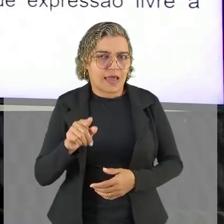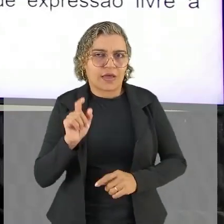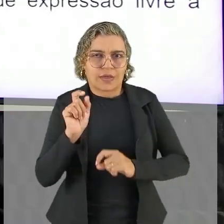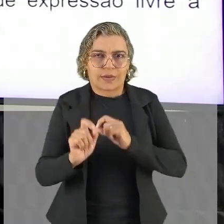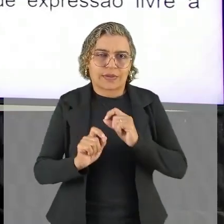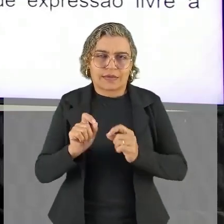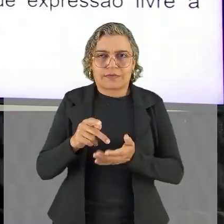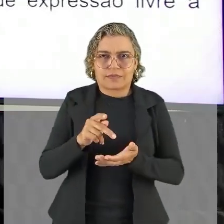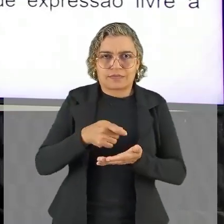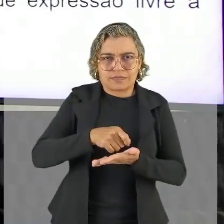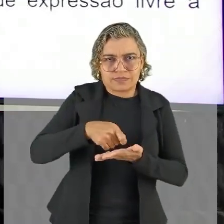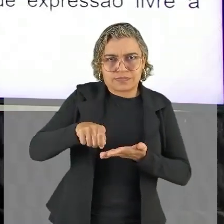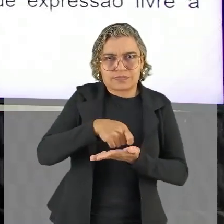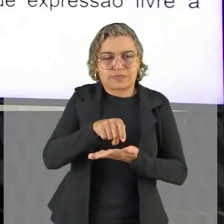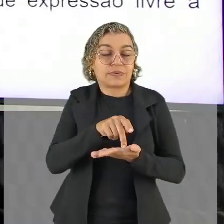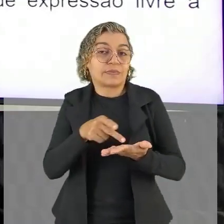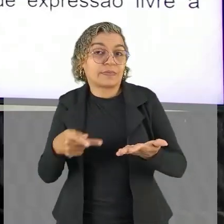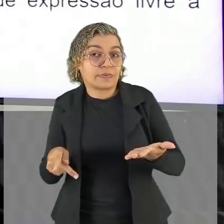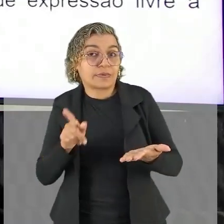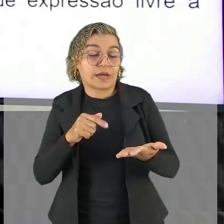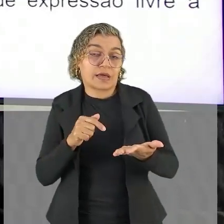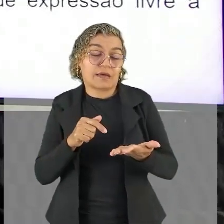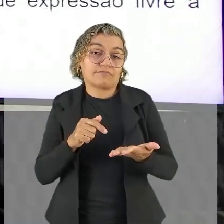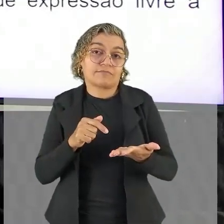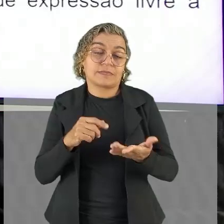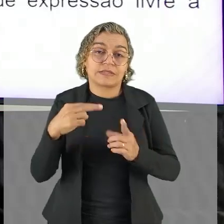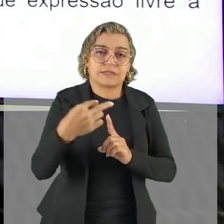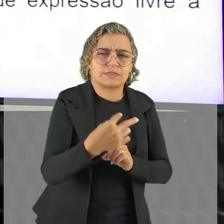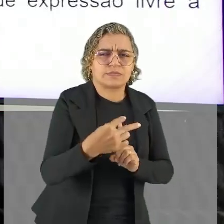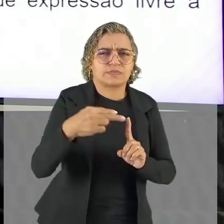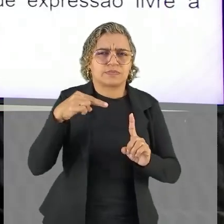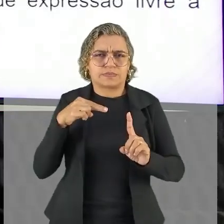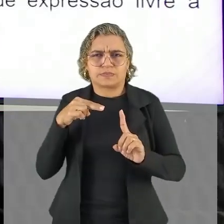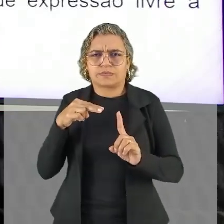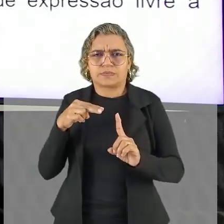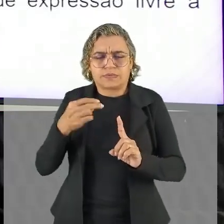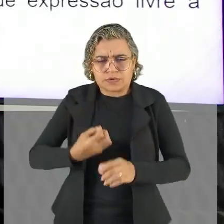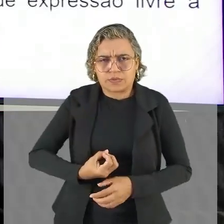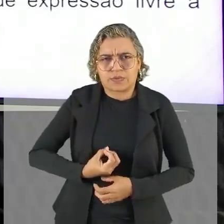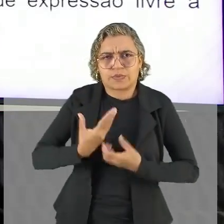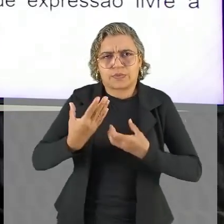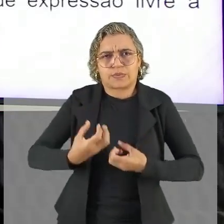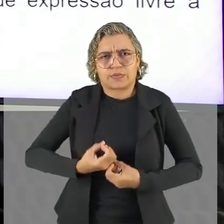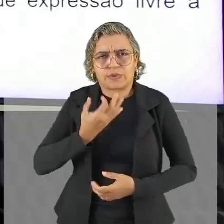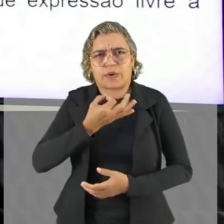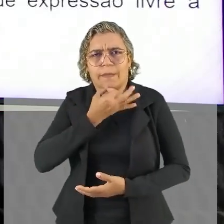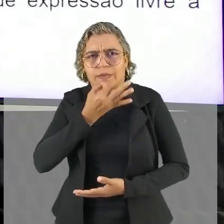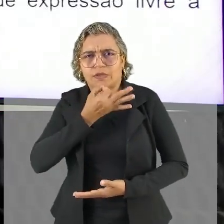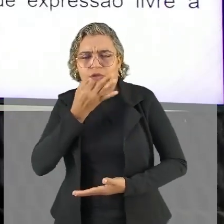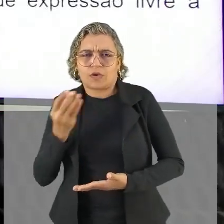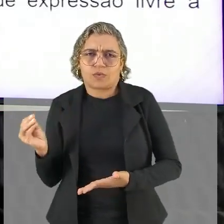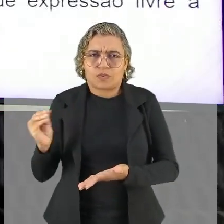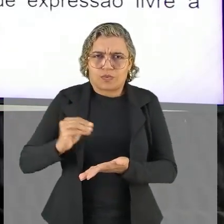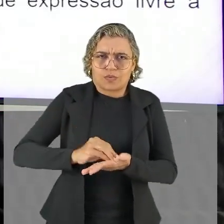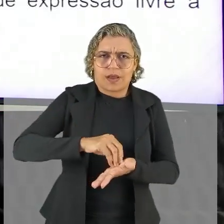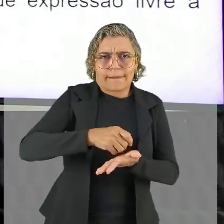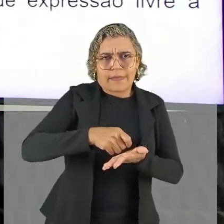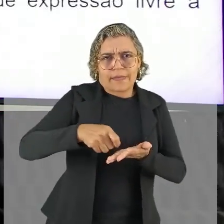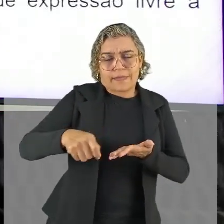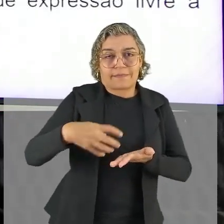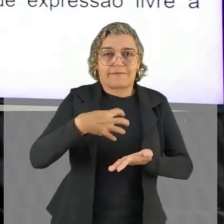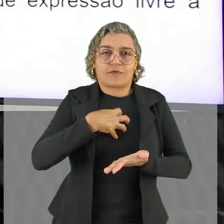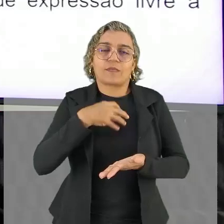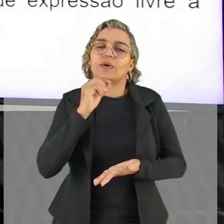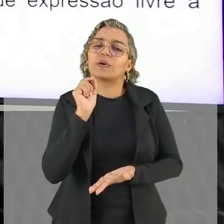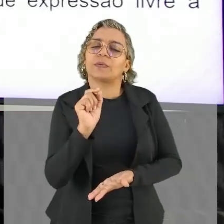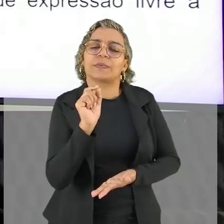externar, é colocar o seu ponto de vista sobre determinado assunto de uma forma,